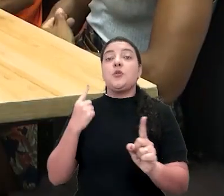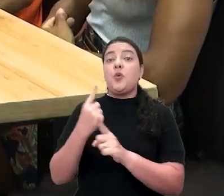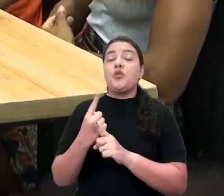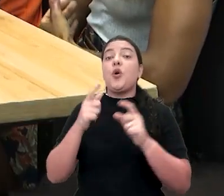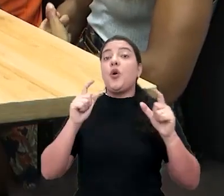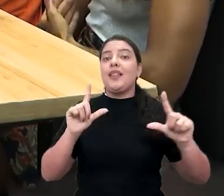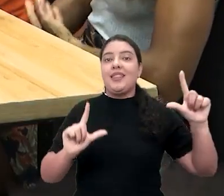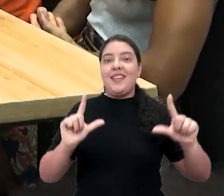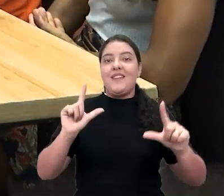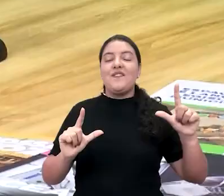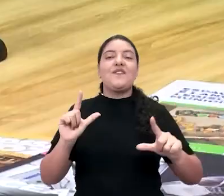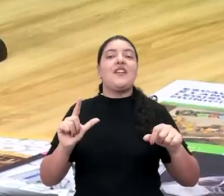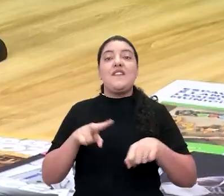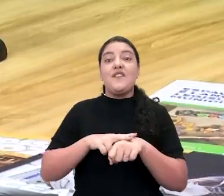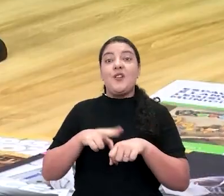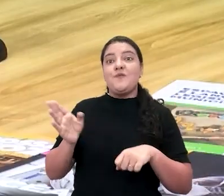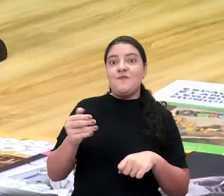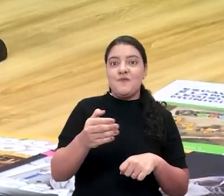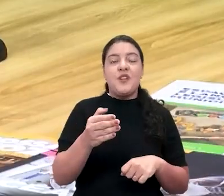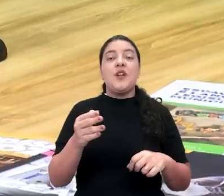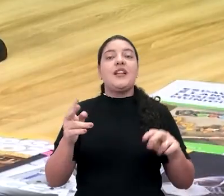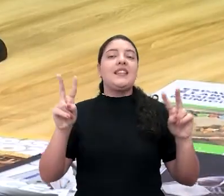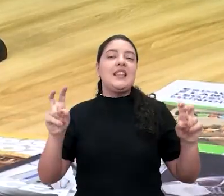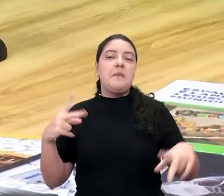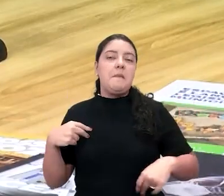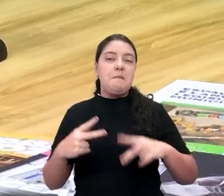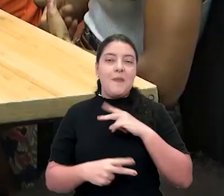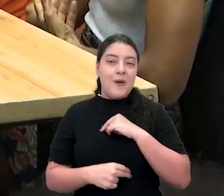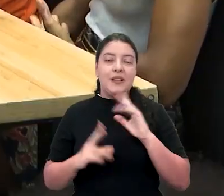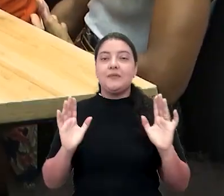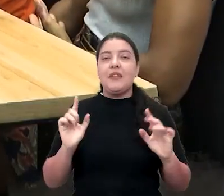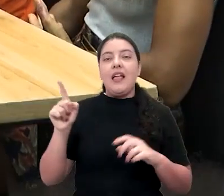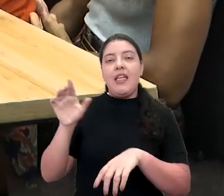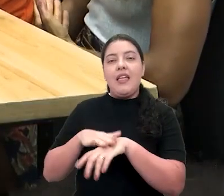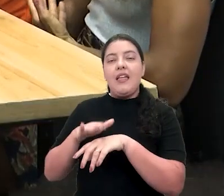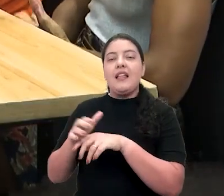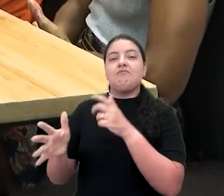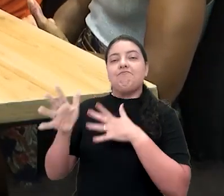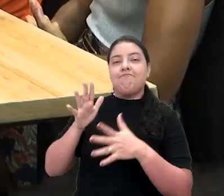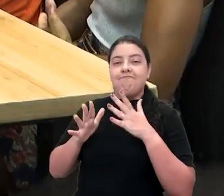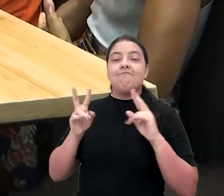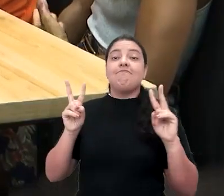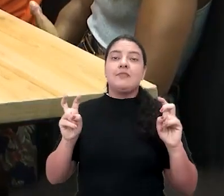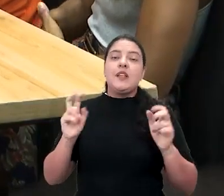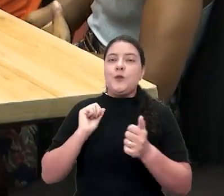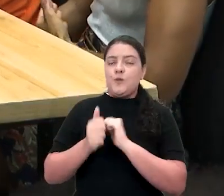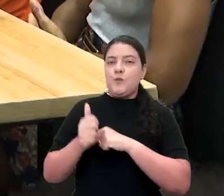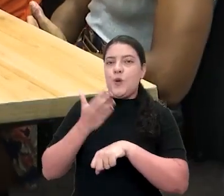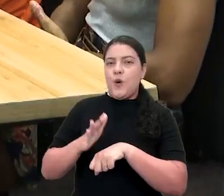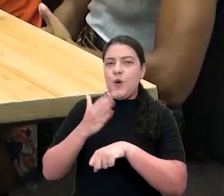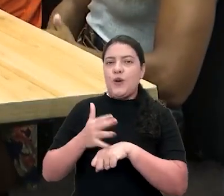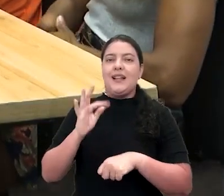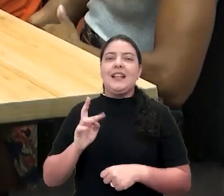Verdes Mares para falar sobre moda inclusiva. Que massa! E aí lá ele me falou que ele praticava esporte, na época ele